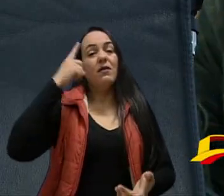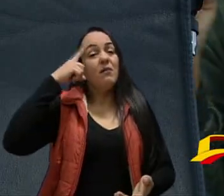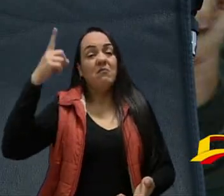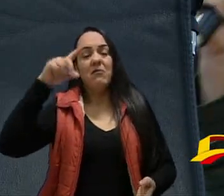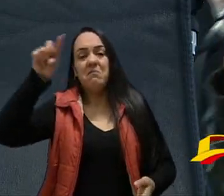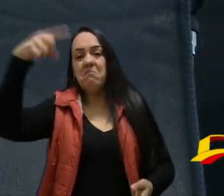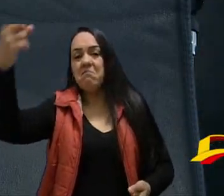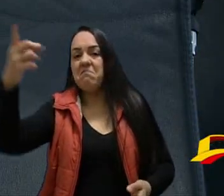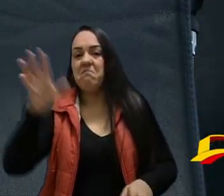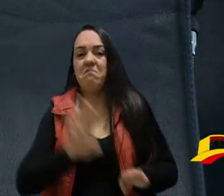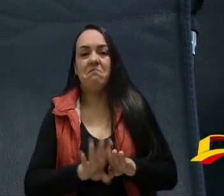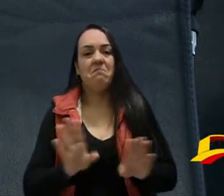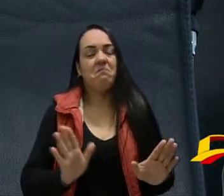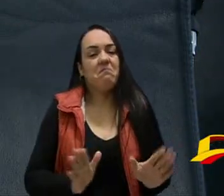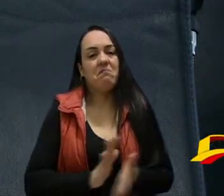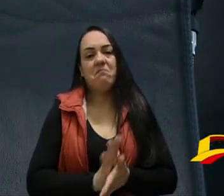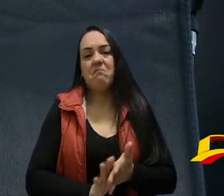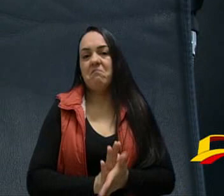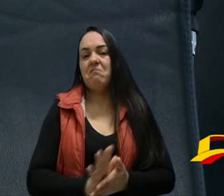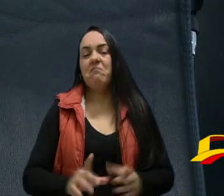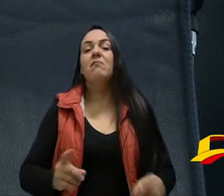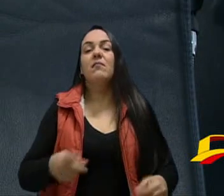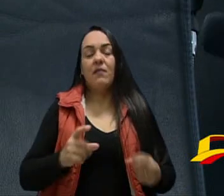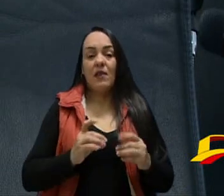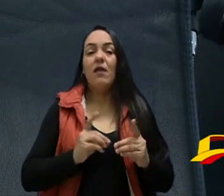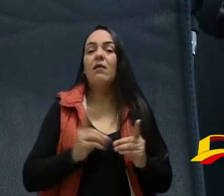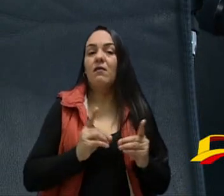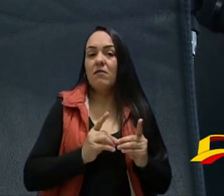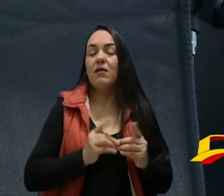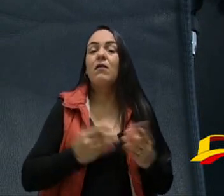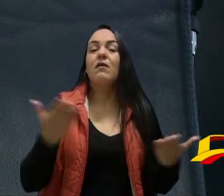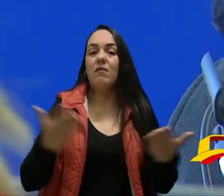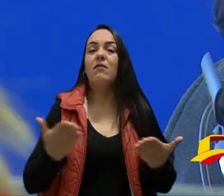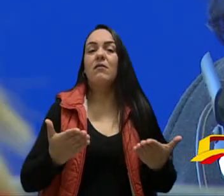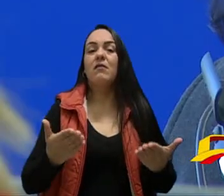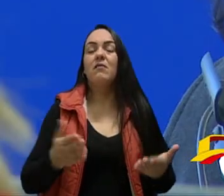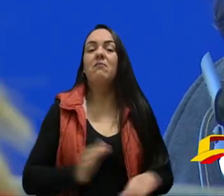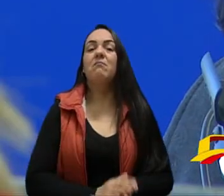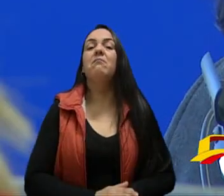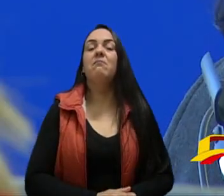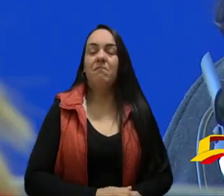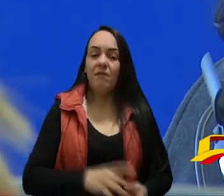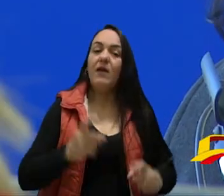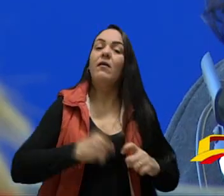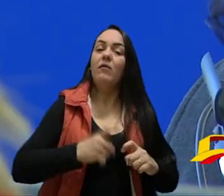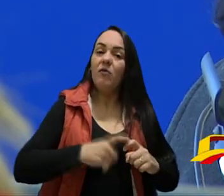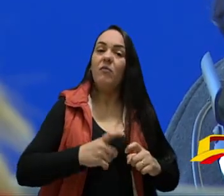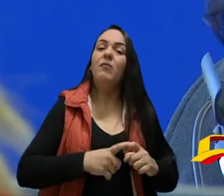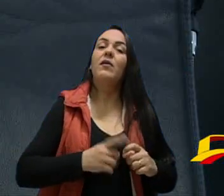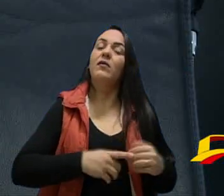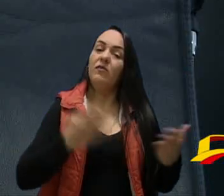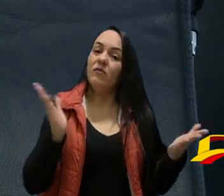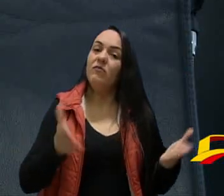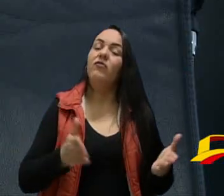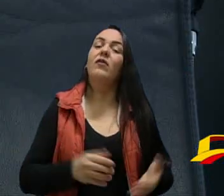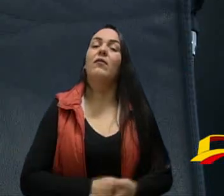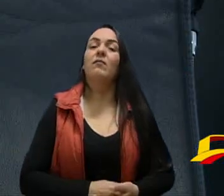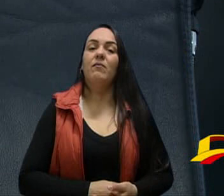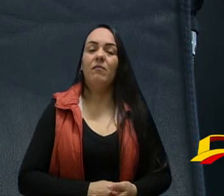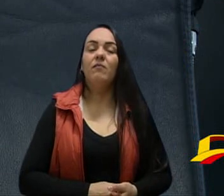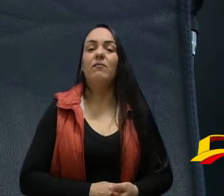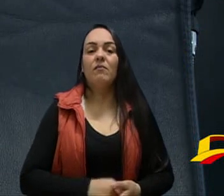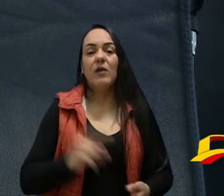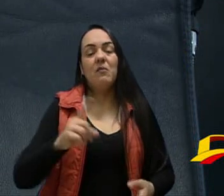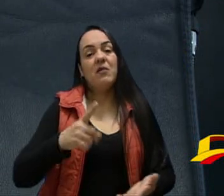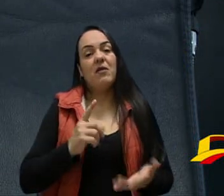daqui alguns dias ele naturalmente é absorvido entendeu naturalmente ele já vai ser atendido pelo menos é isso que a gente isso justamente porque